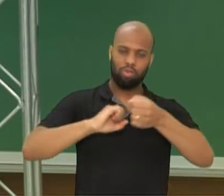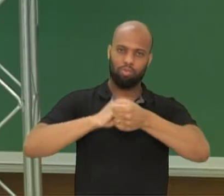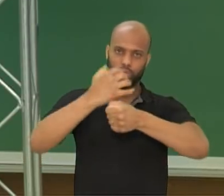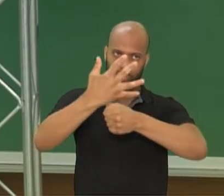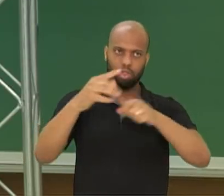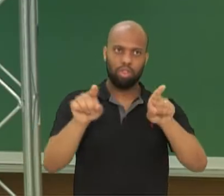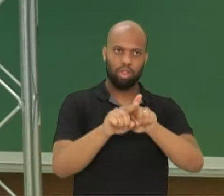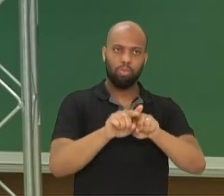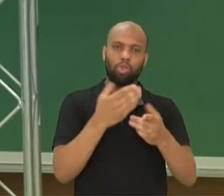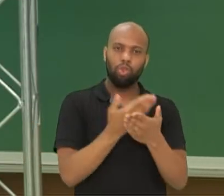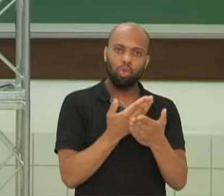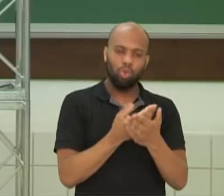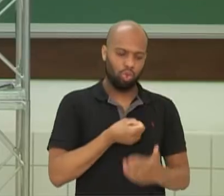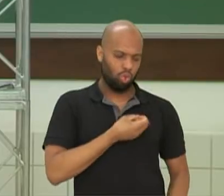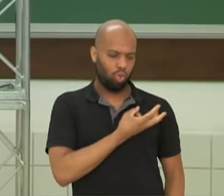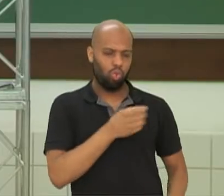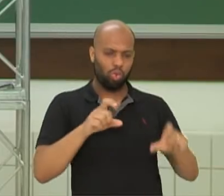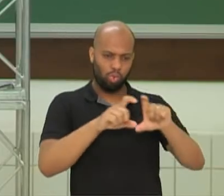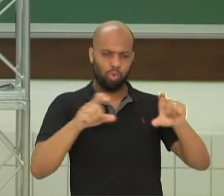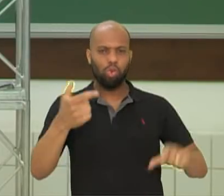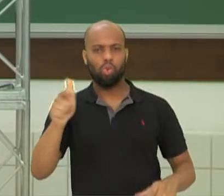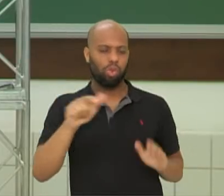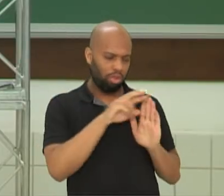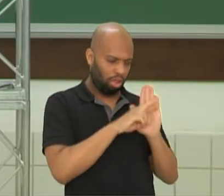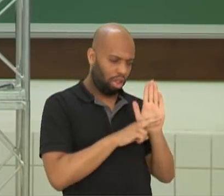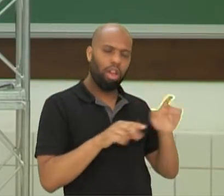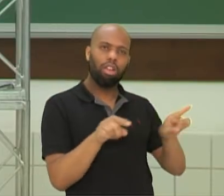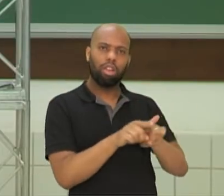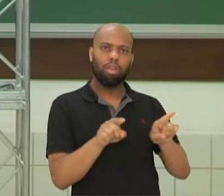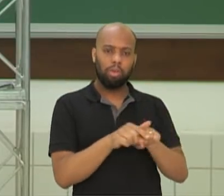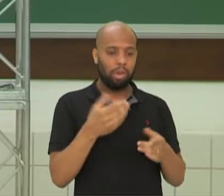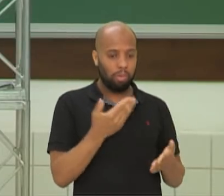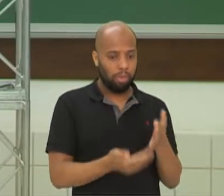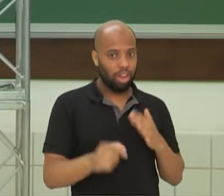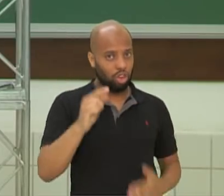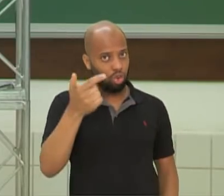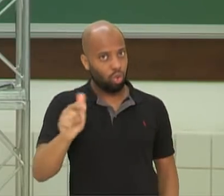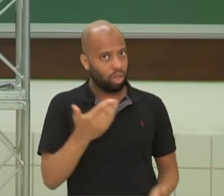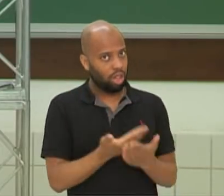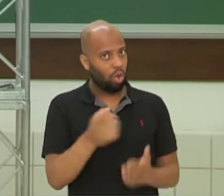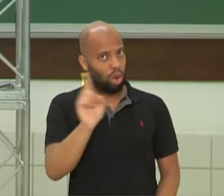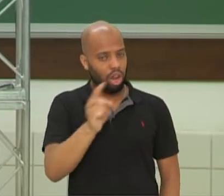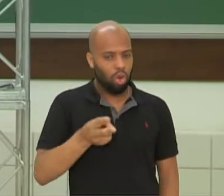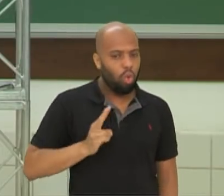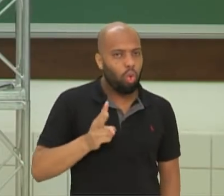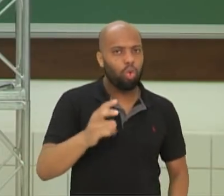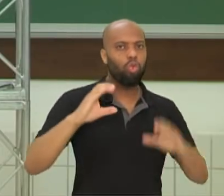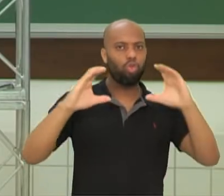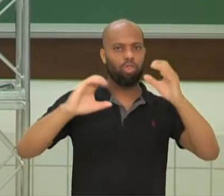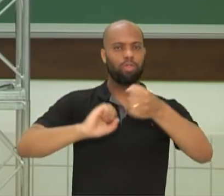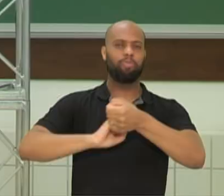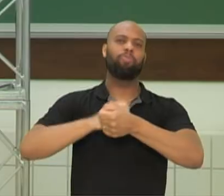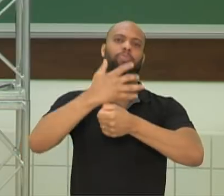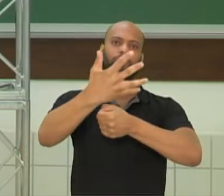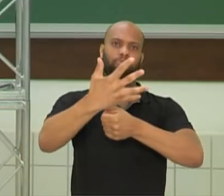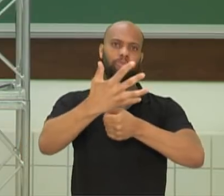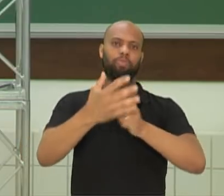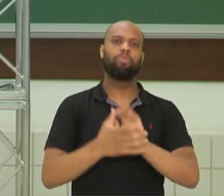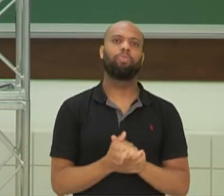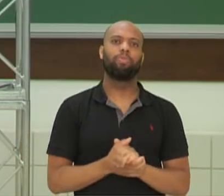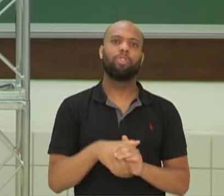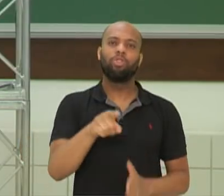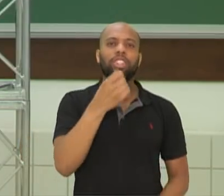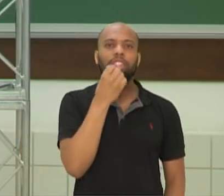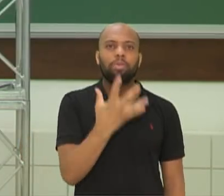exponencial, falamos de valor numérico, outras propriedades. Não perca a próxima aula que a gente vai continuar falando de função exponencial.